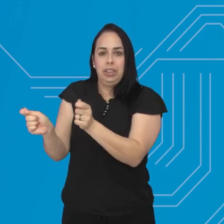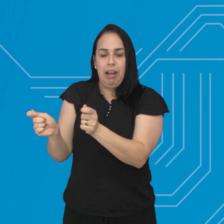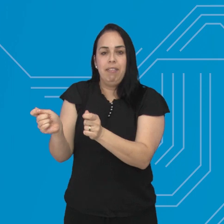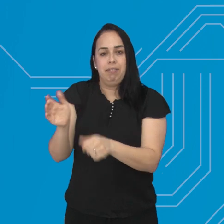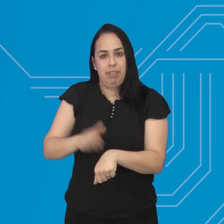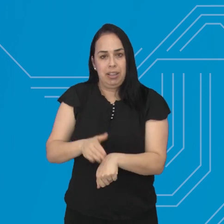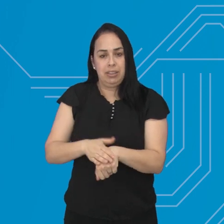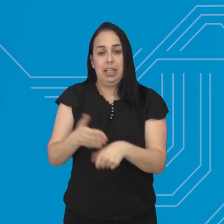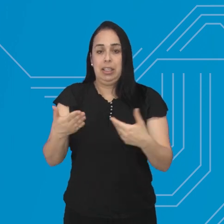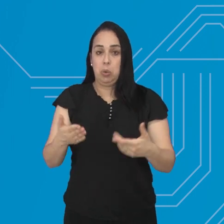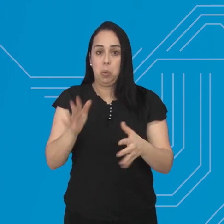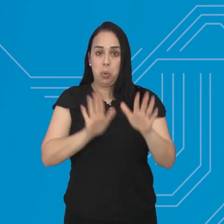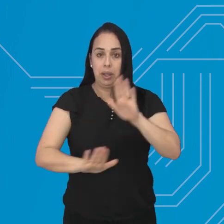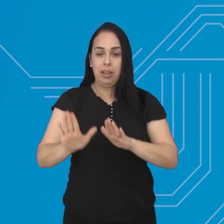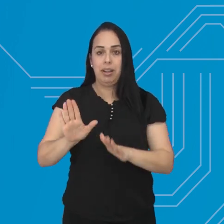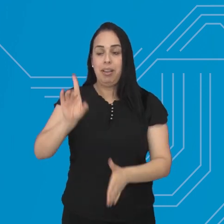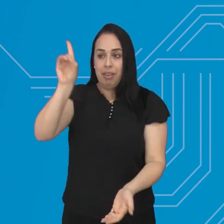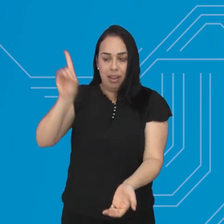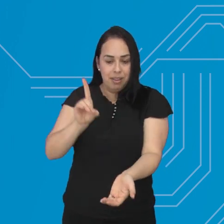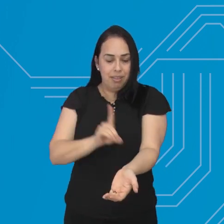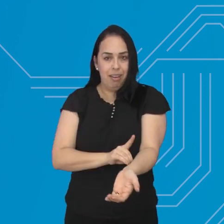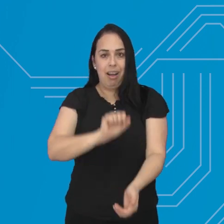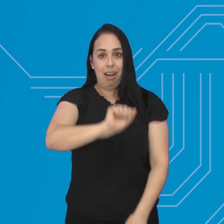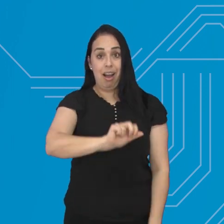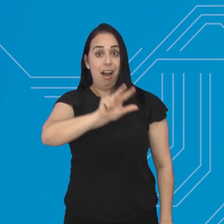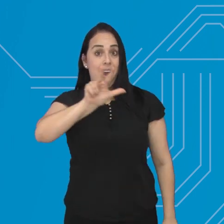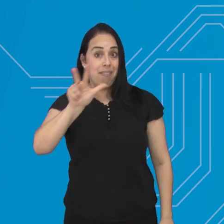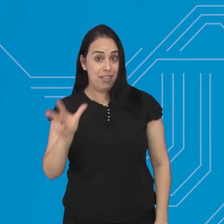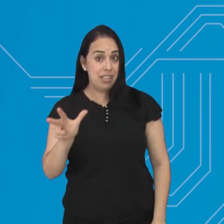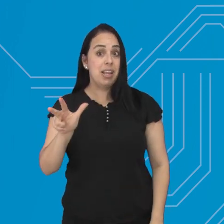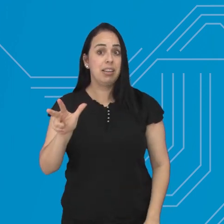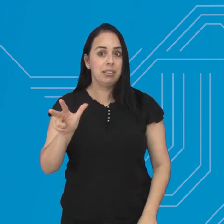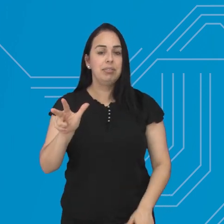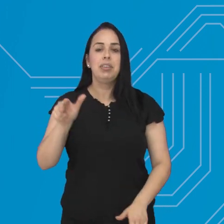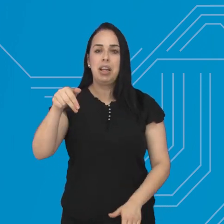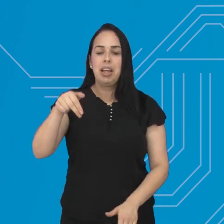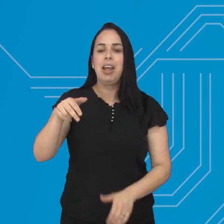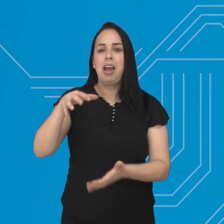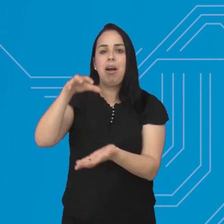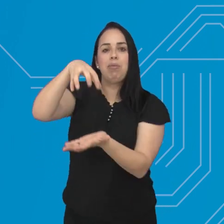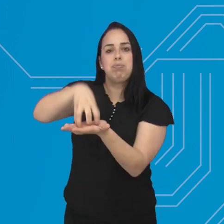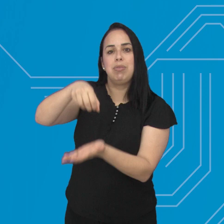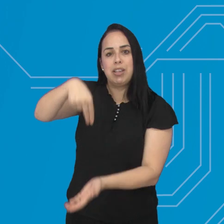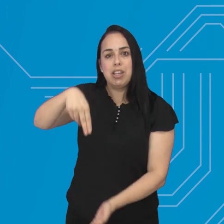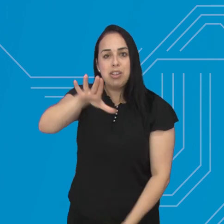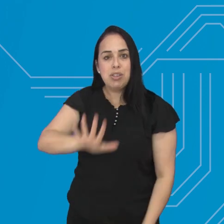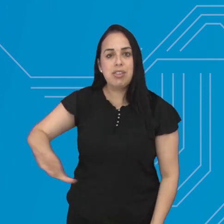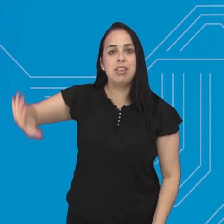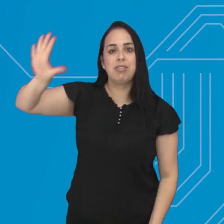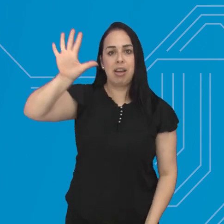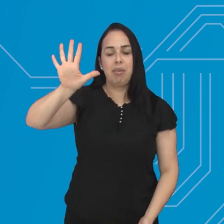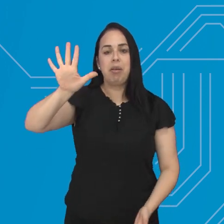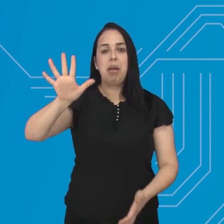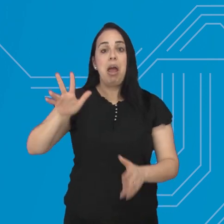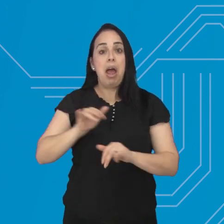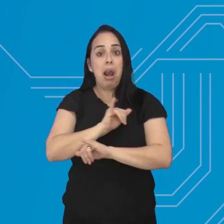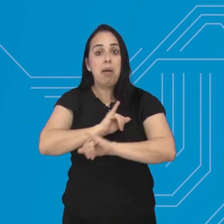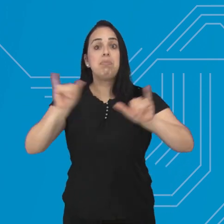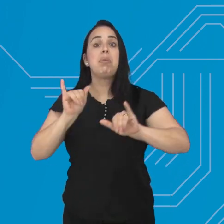da população. No caso da dengue, a Anvisa, que é a Agência Nacional de Vigilância Sanitária, aprovou esse ano a